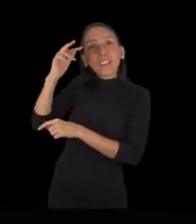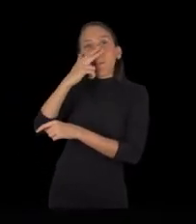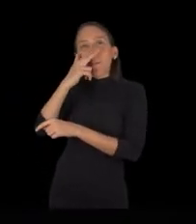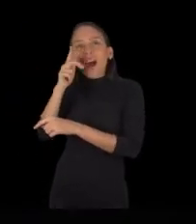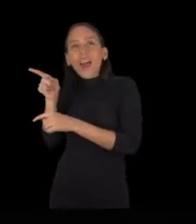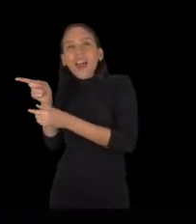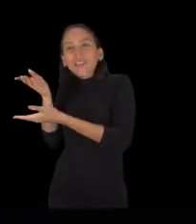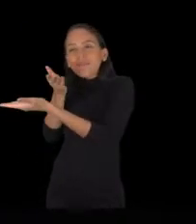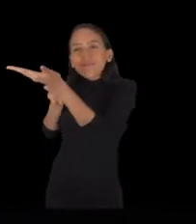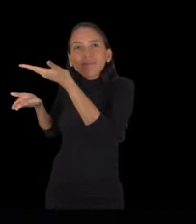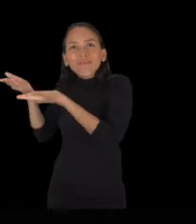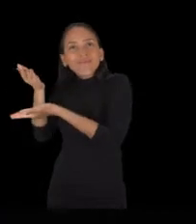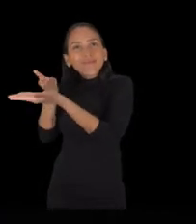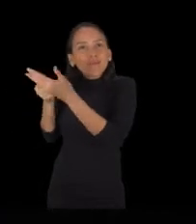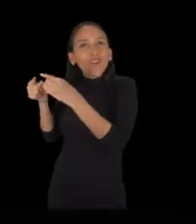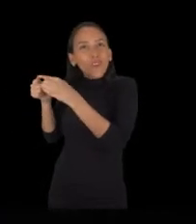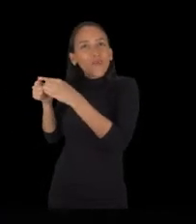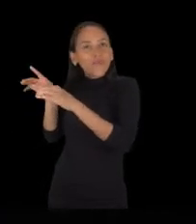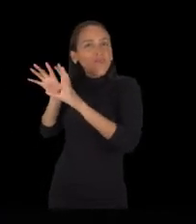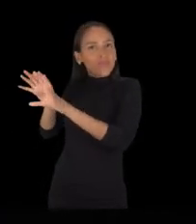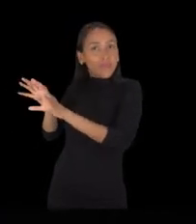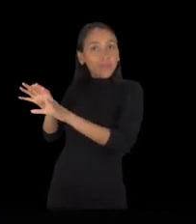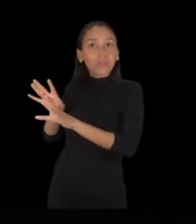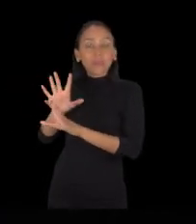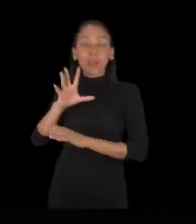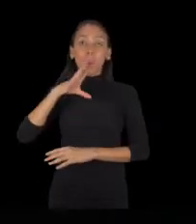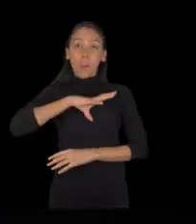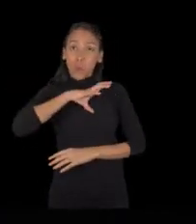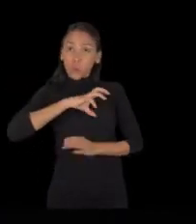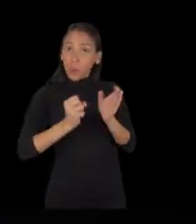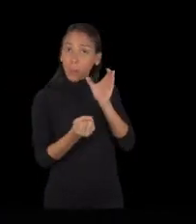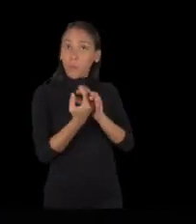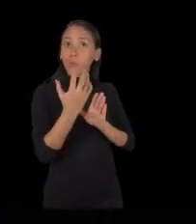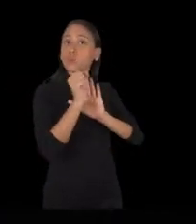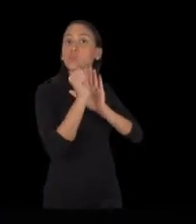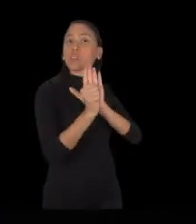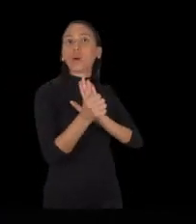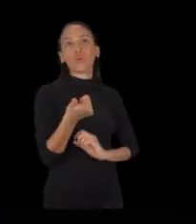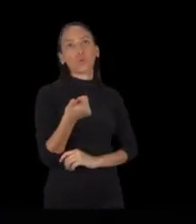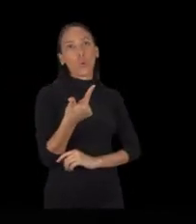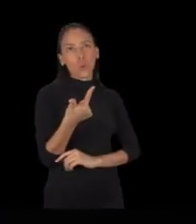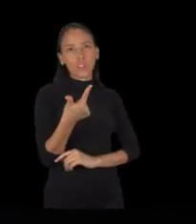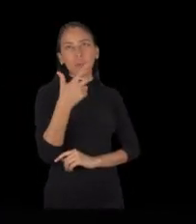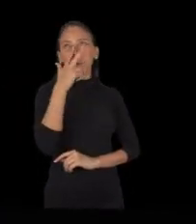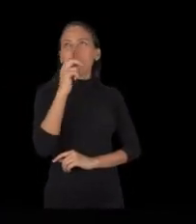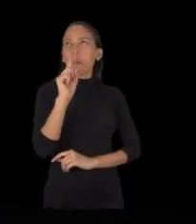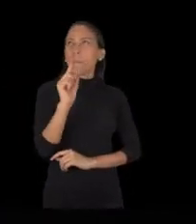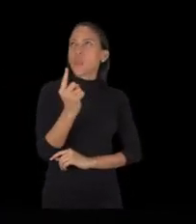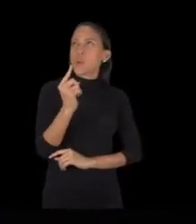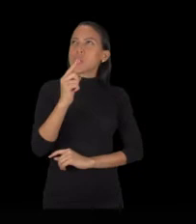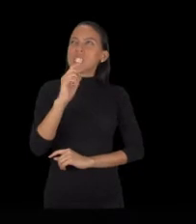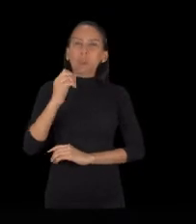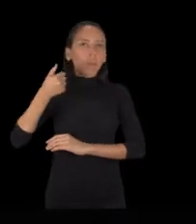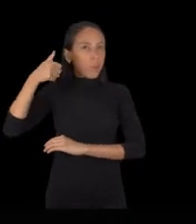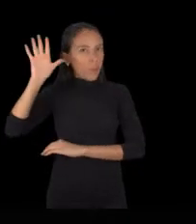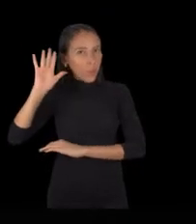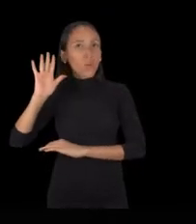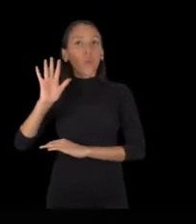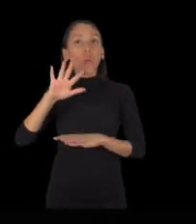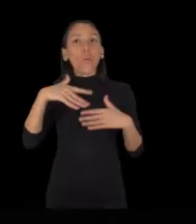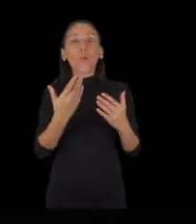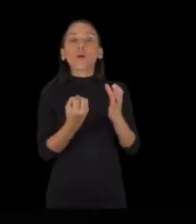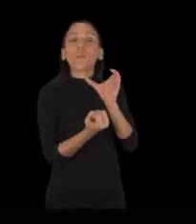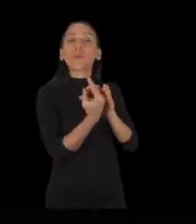ponte, assim chamada. O português já é do século XII, de 1100 e tal, quando surgiu um texto que poderia